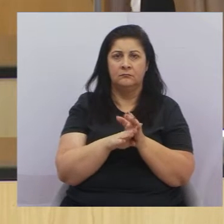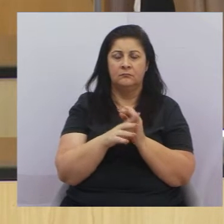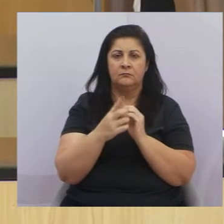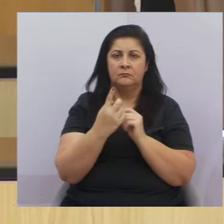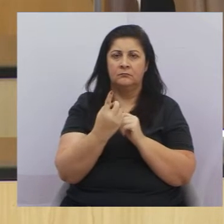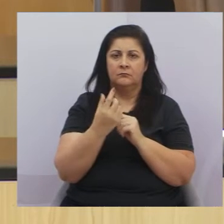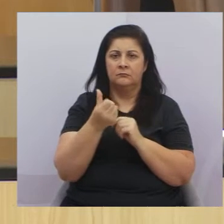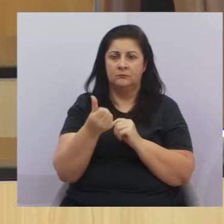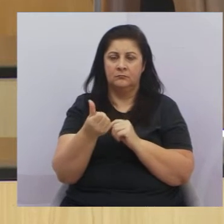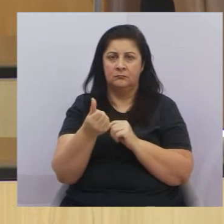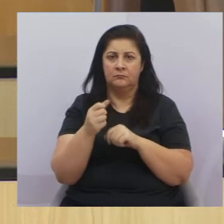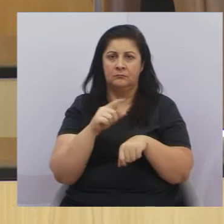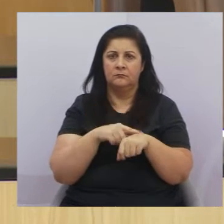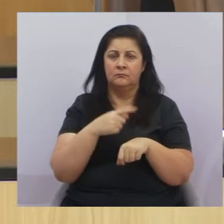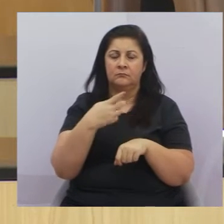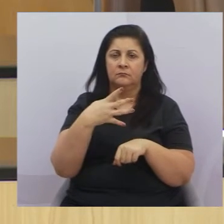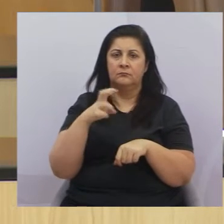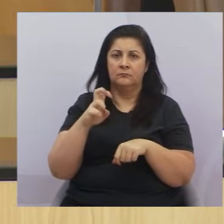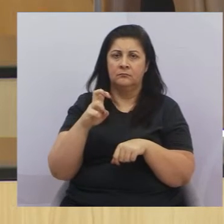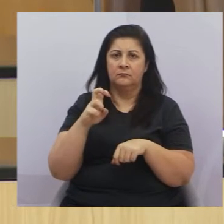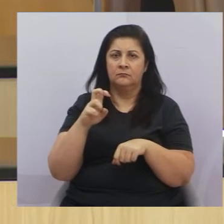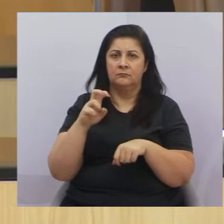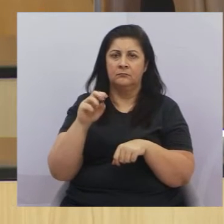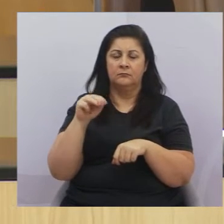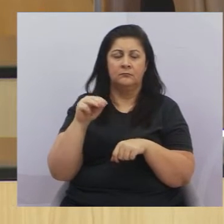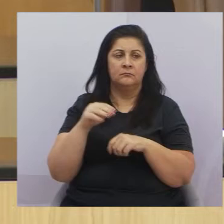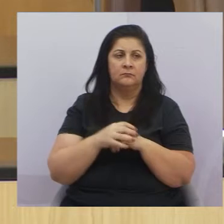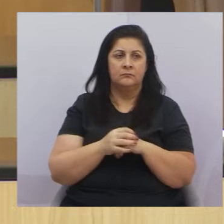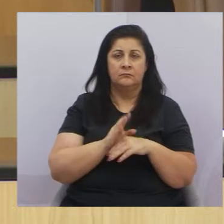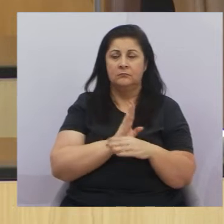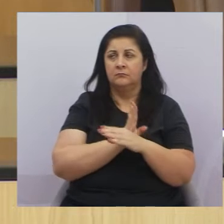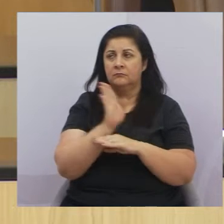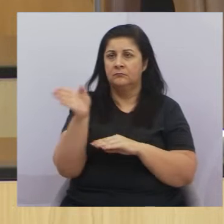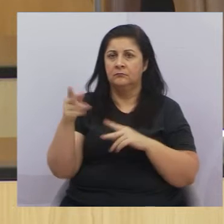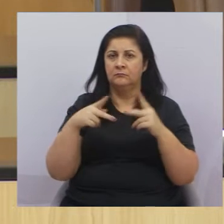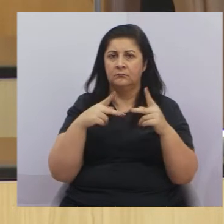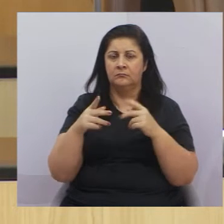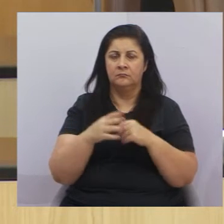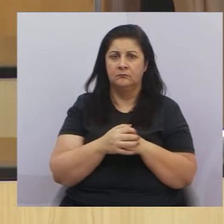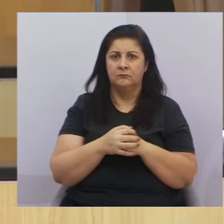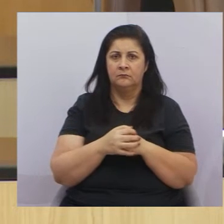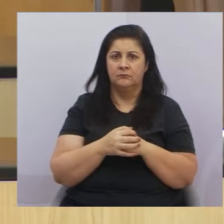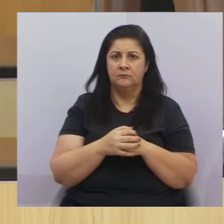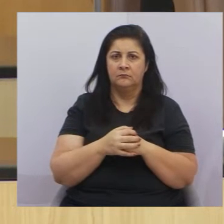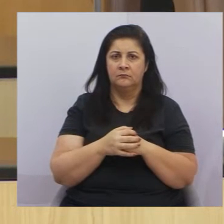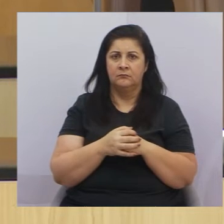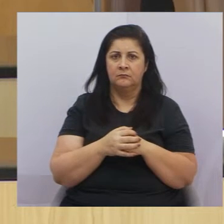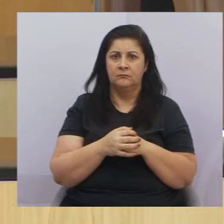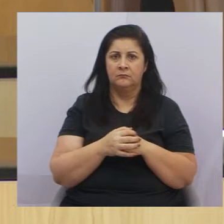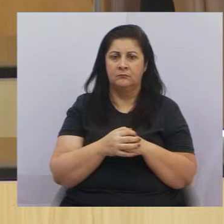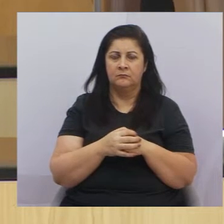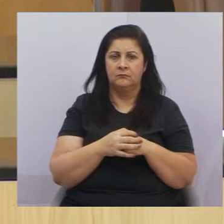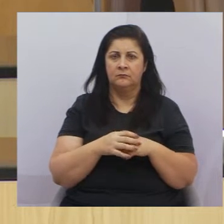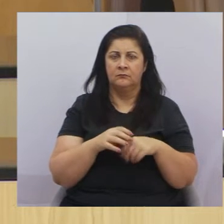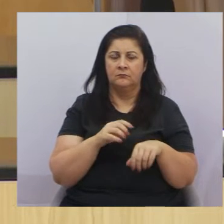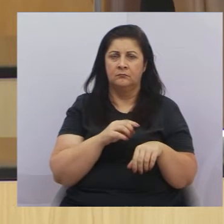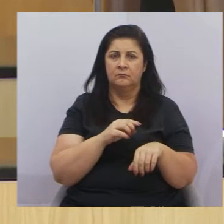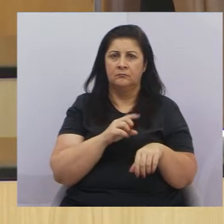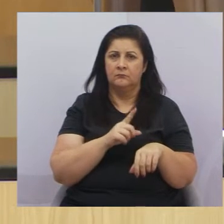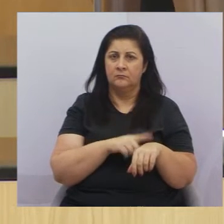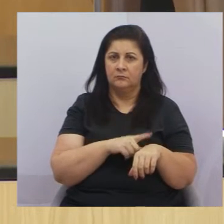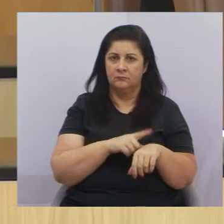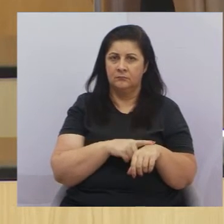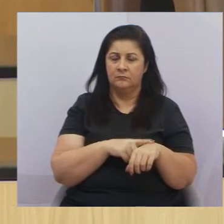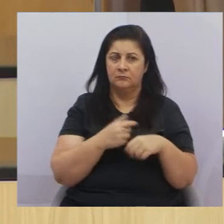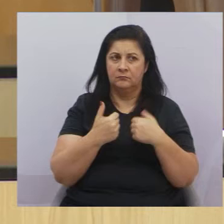direção a São José dos Campos, onde residem. Ao que se vê, os horários das 15 horas, sentido São José dos